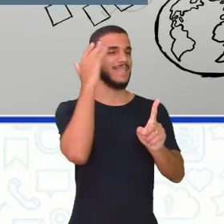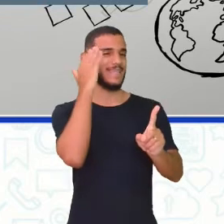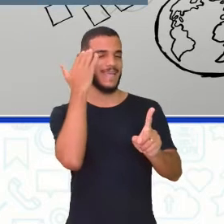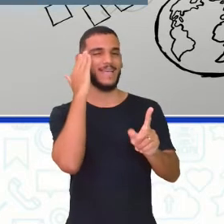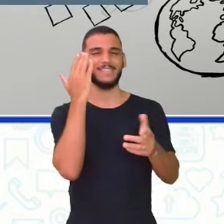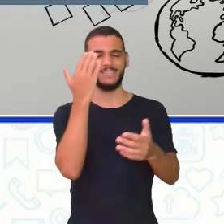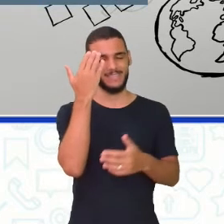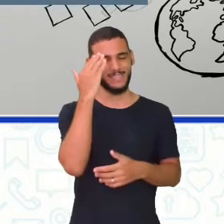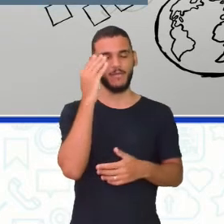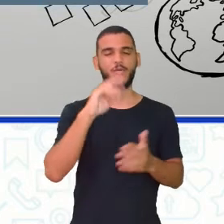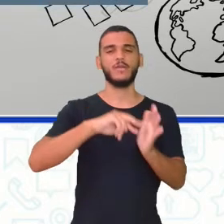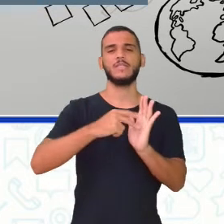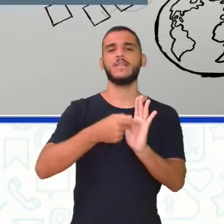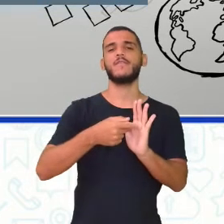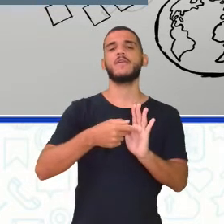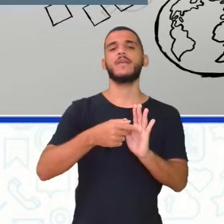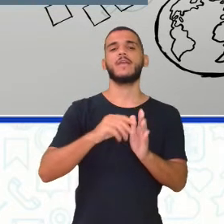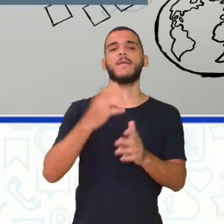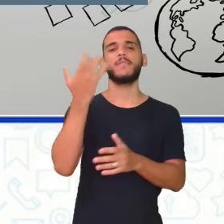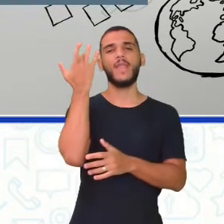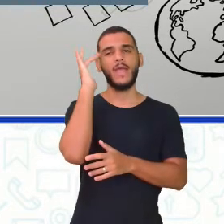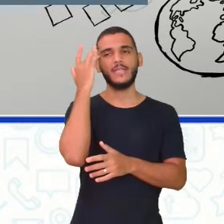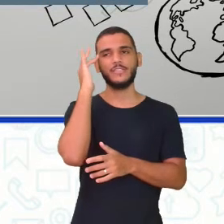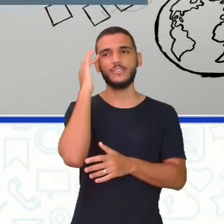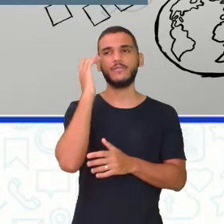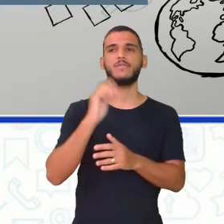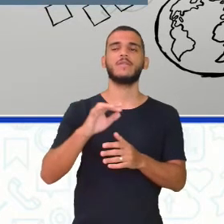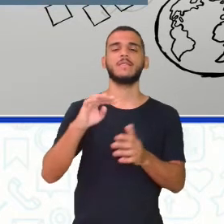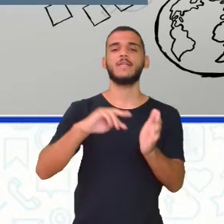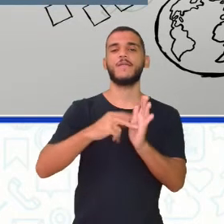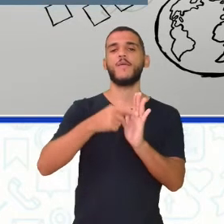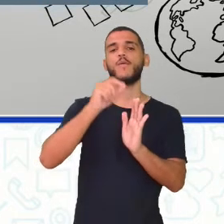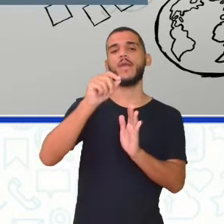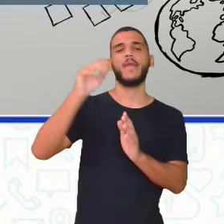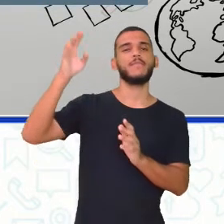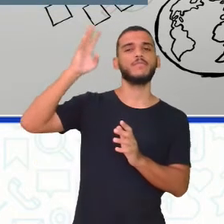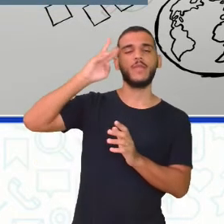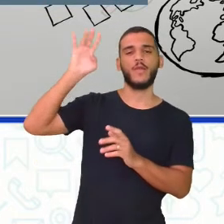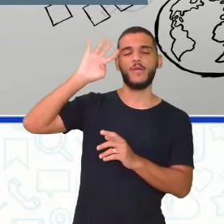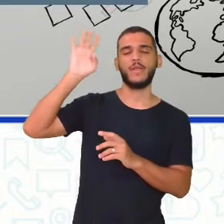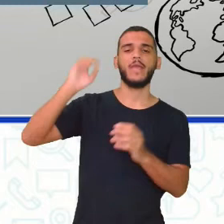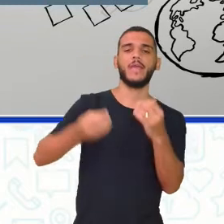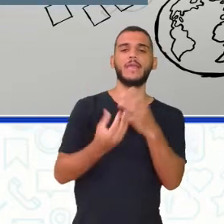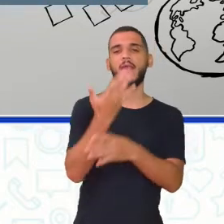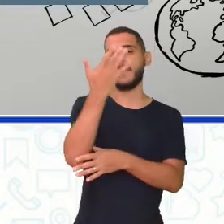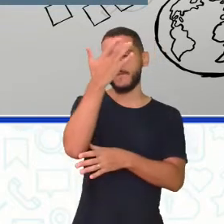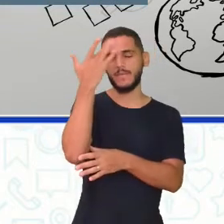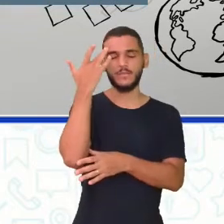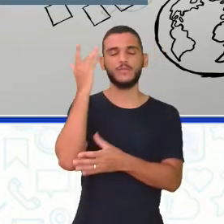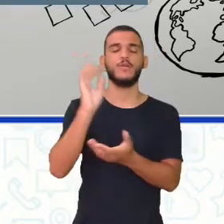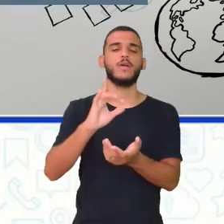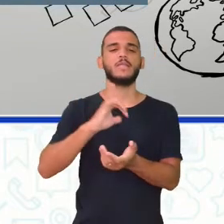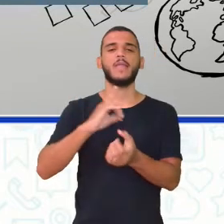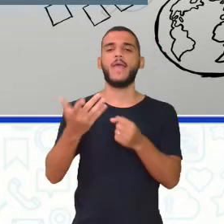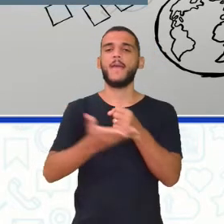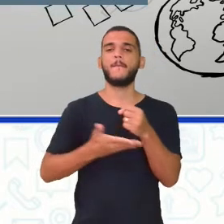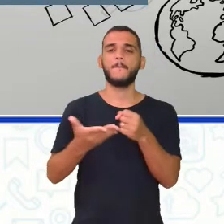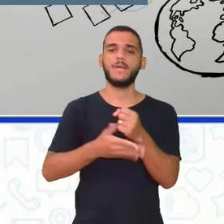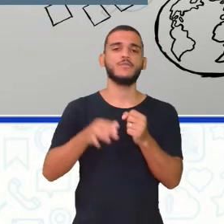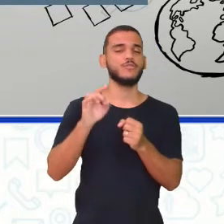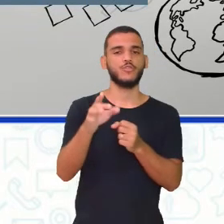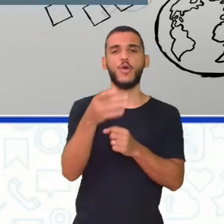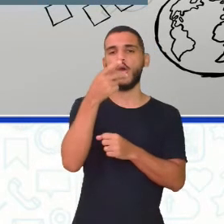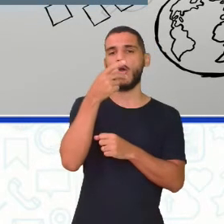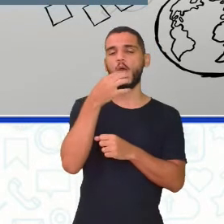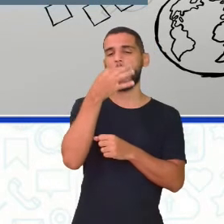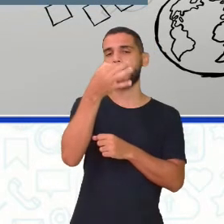O achismo é uma gíria atribuída à teoria, que é criada por alguém sobre algo com base unicamente nas suas